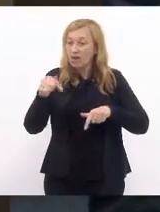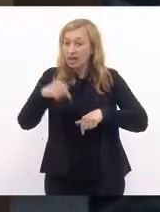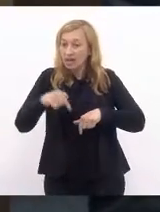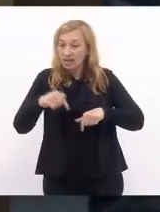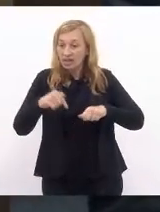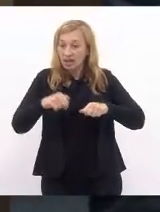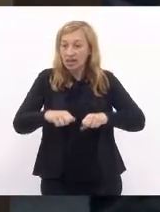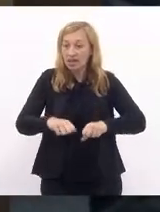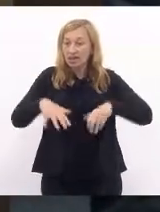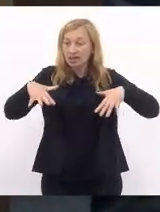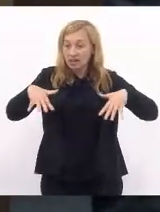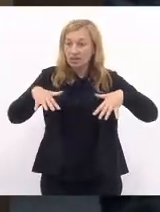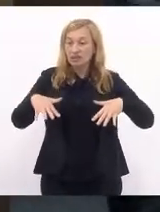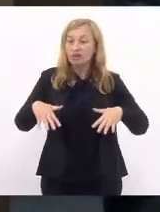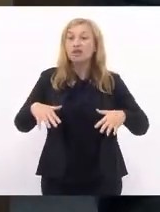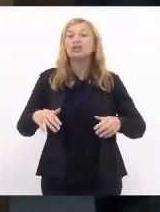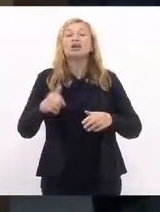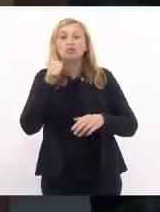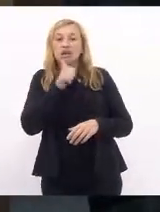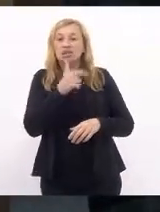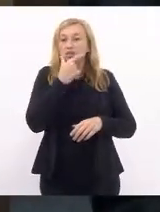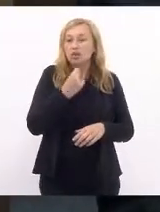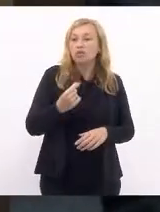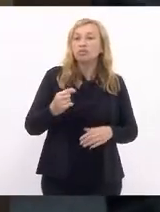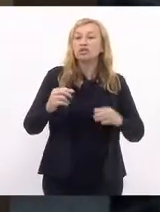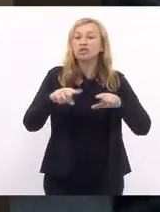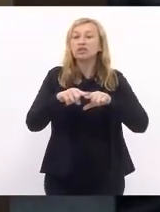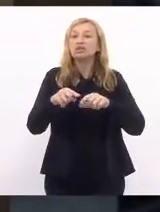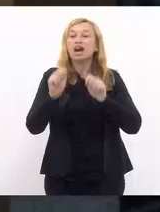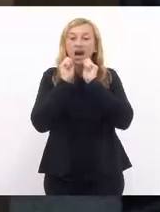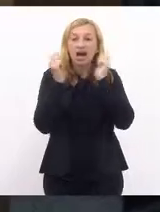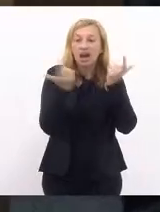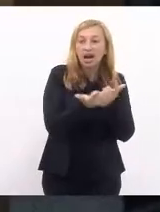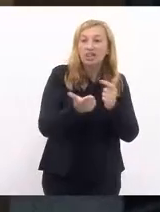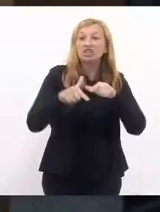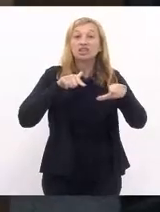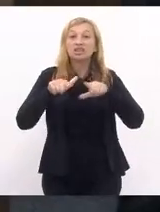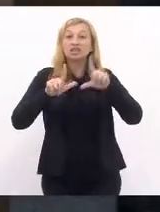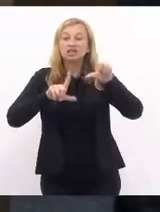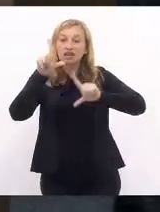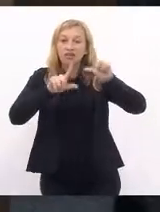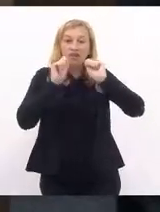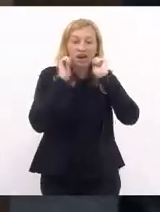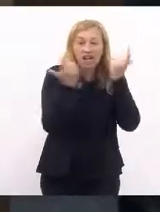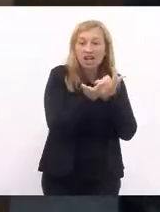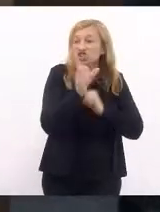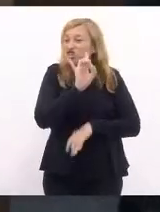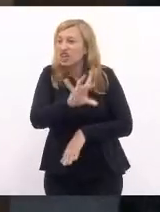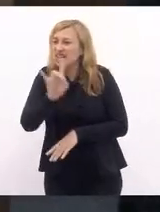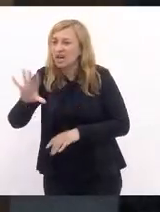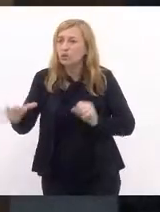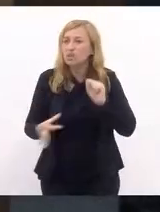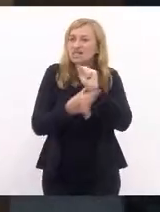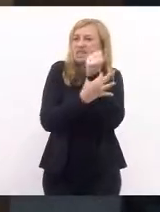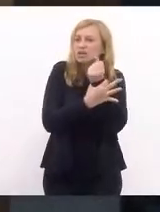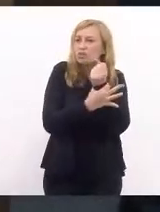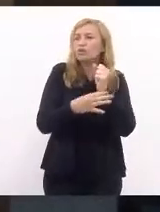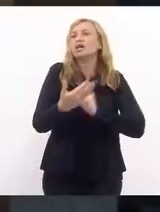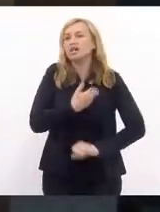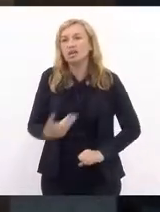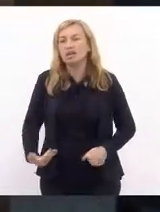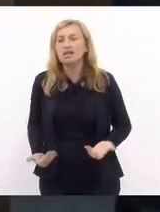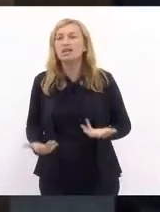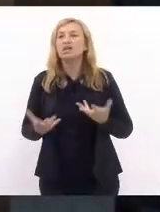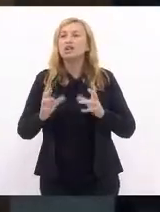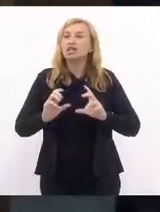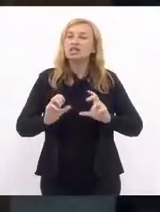né todos os trabalhadores as trabalhadoras da alerj da TV alerj cada um segurança de cada um